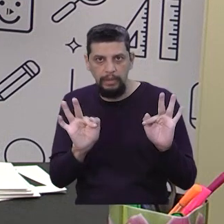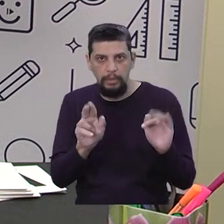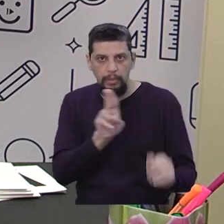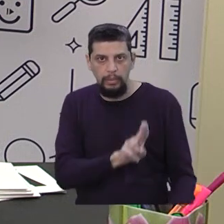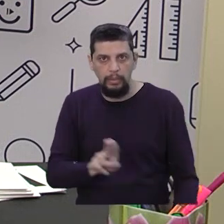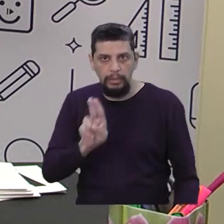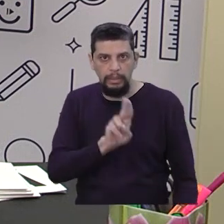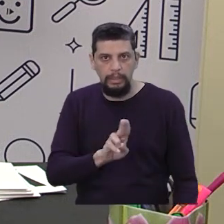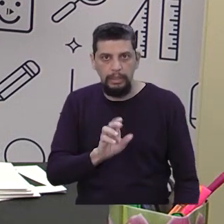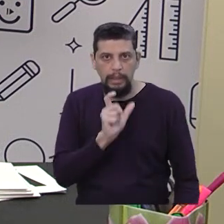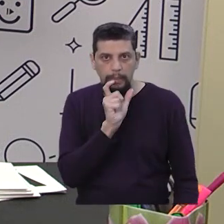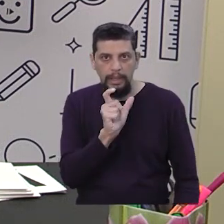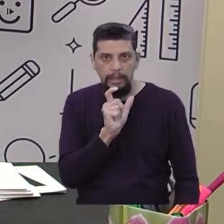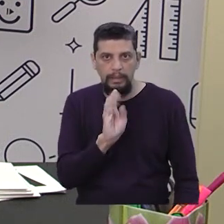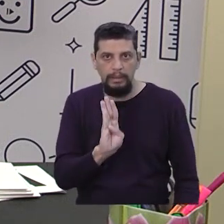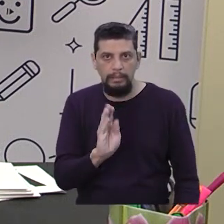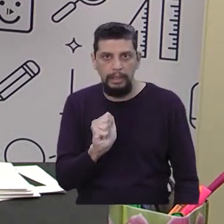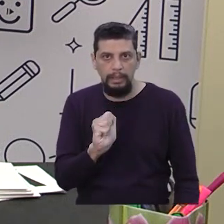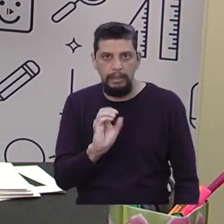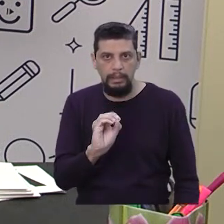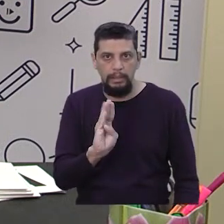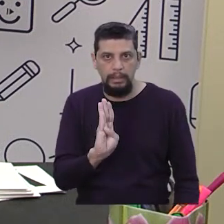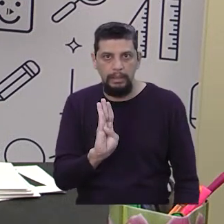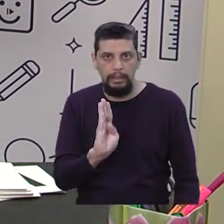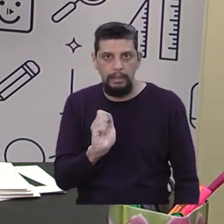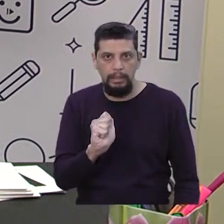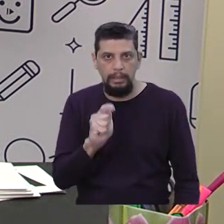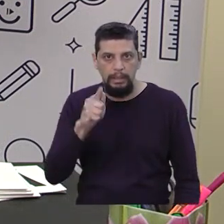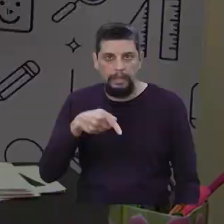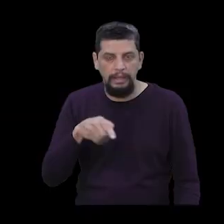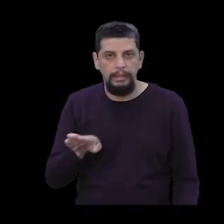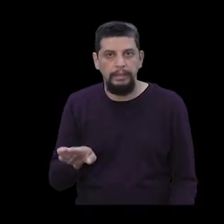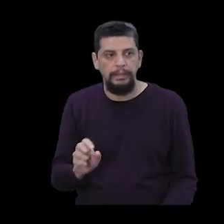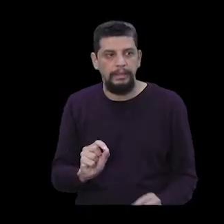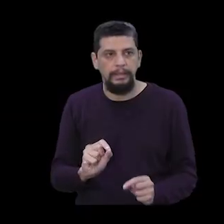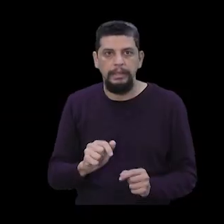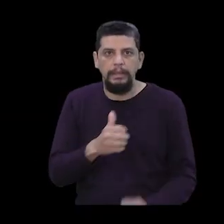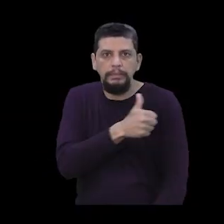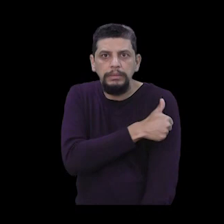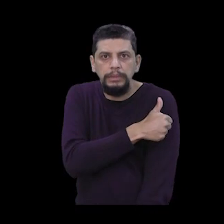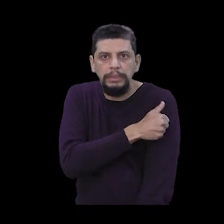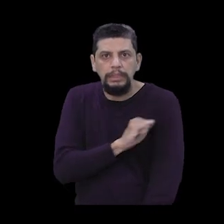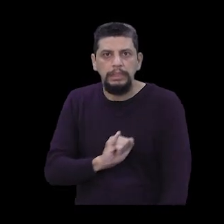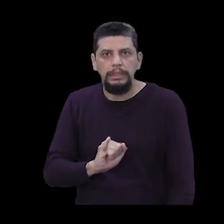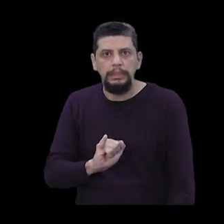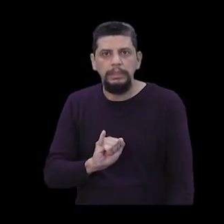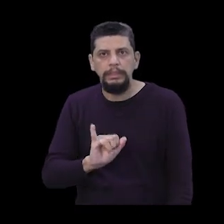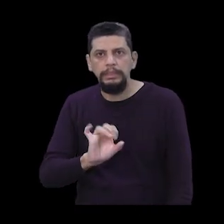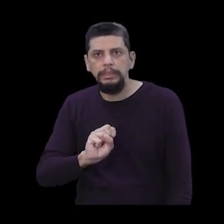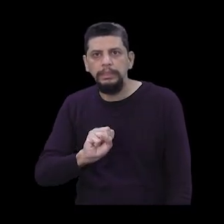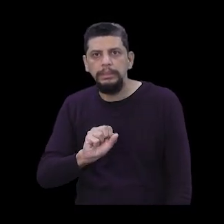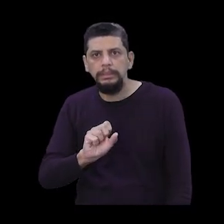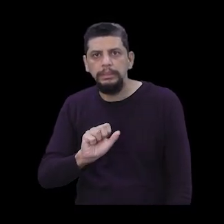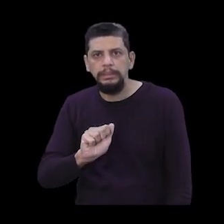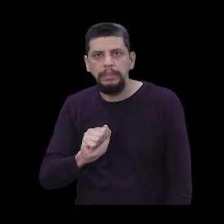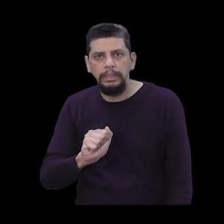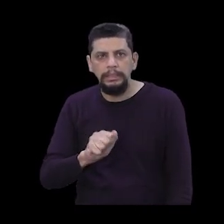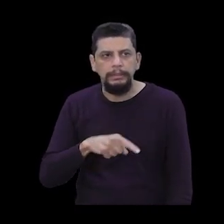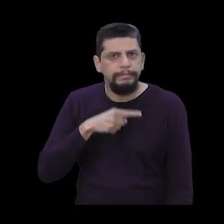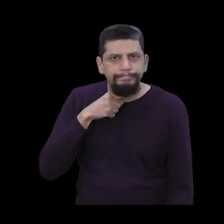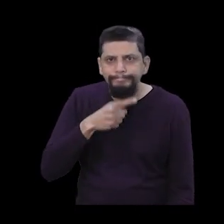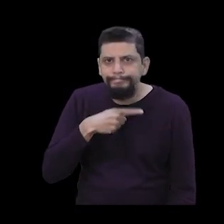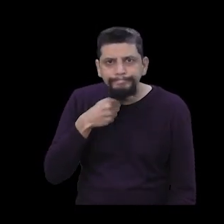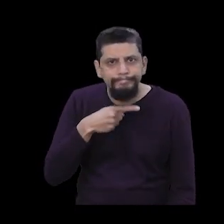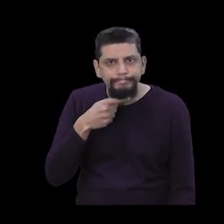frase usando a palavra baobá, tá? E a Isa apareceu aqui. Que foi, Isa? Você